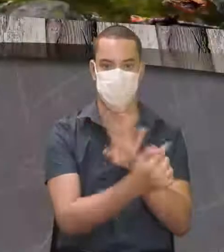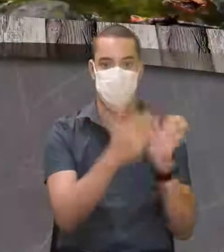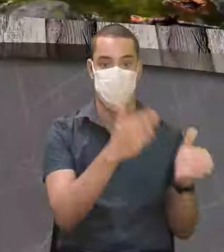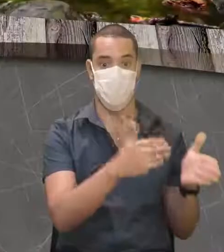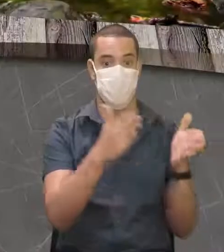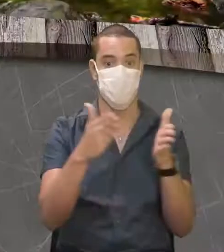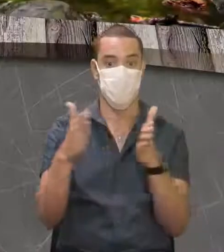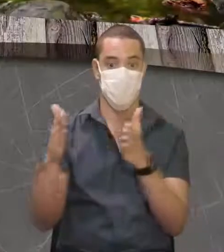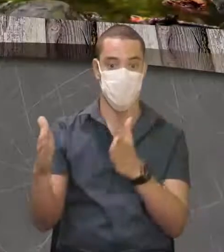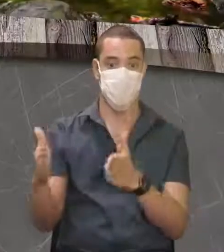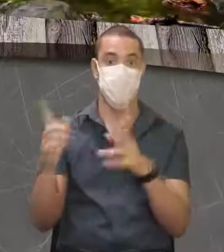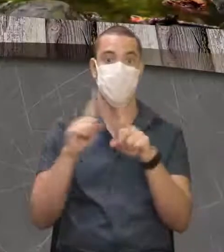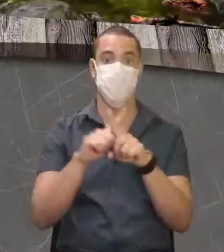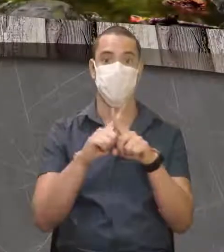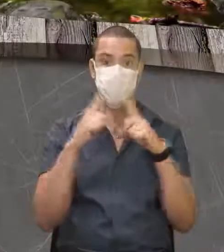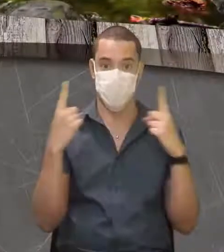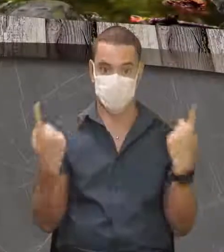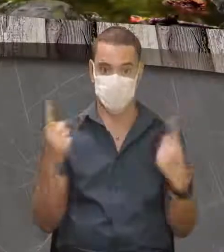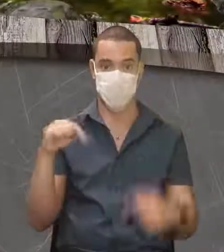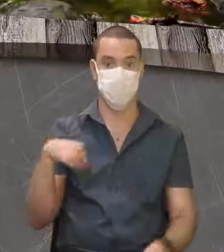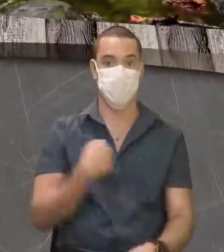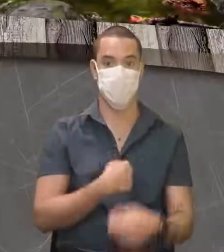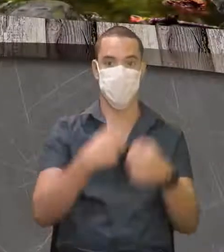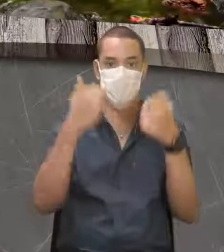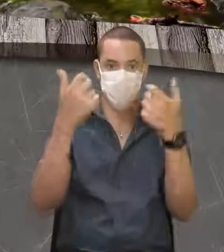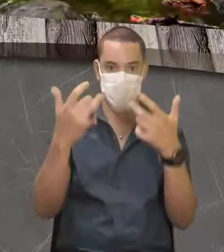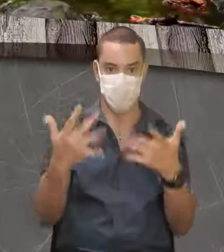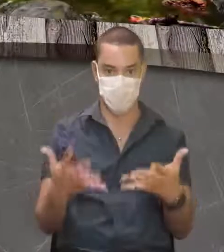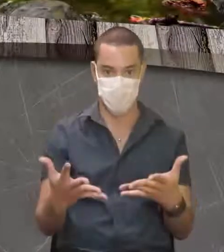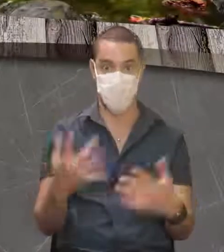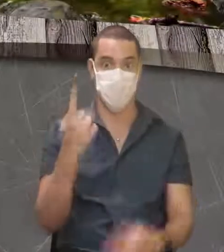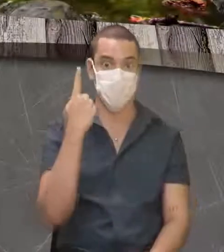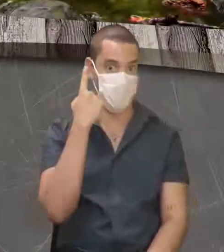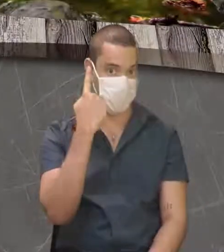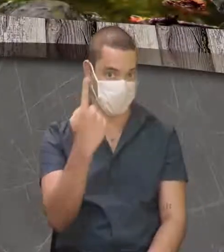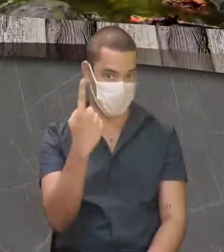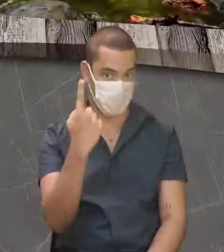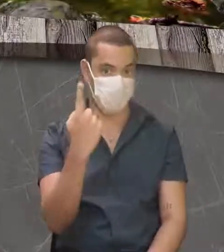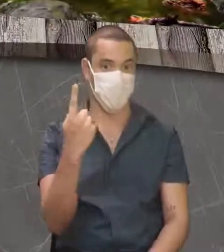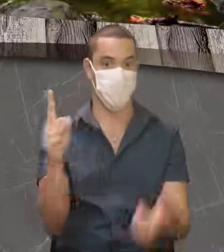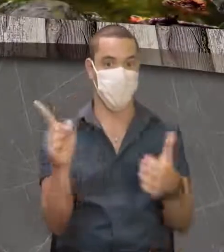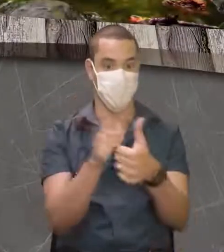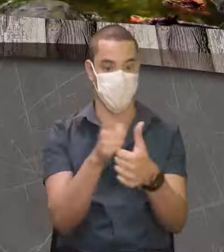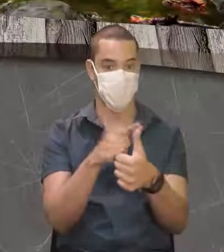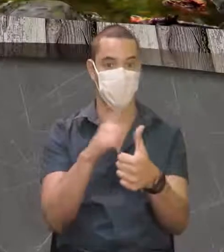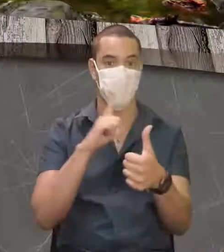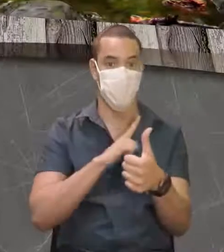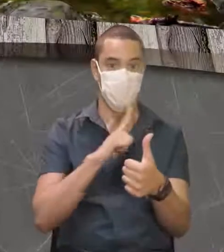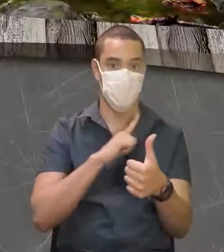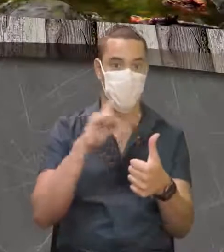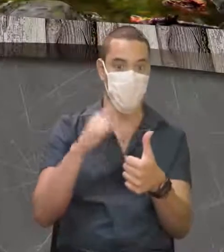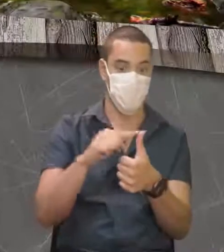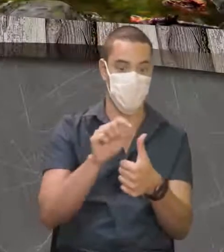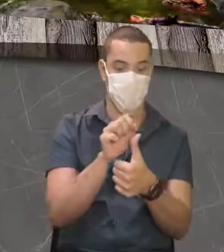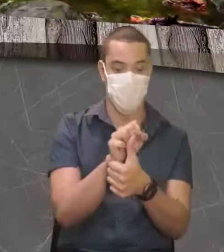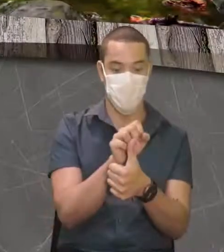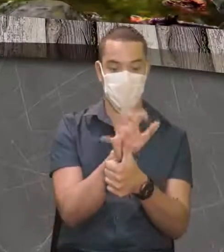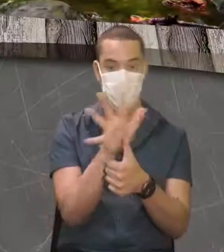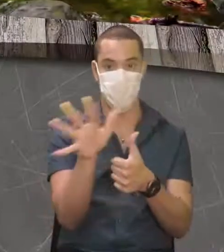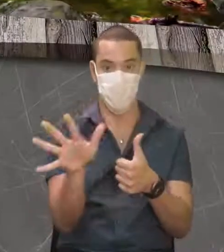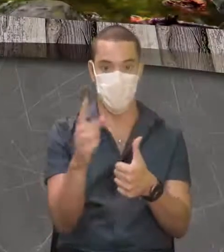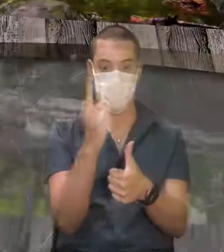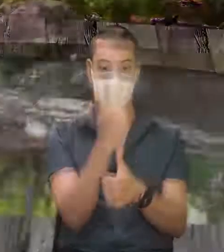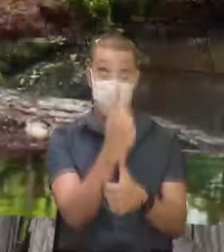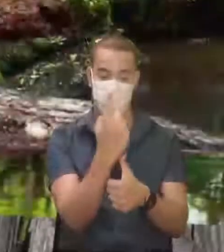fases. Porém, quando a gente estiver falando da meiose, você vai ver que existe a meiose 1 e a